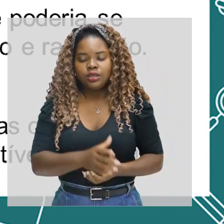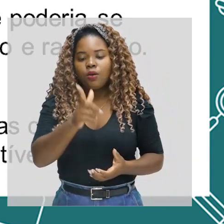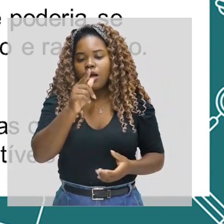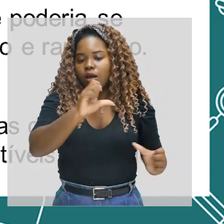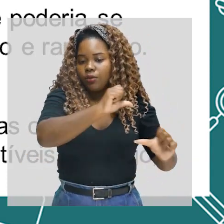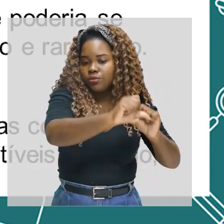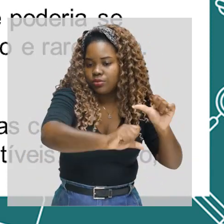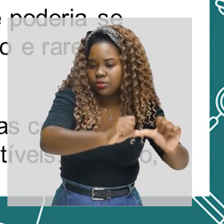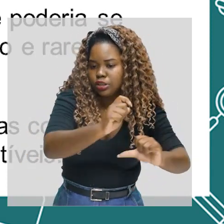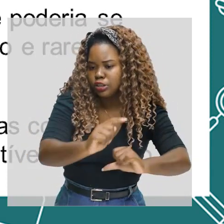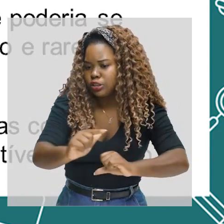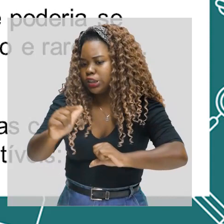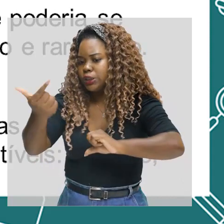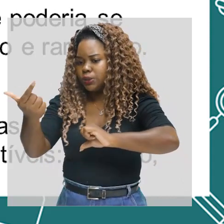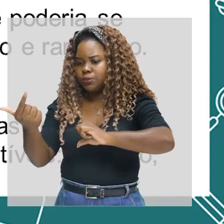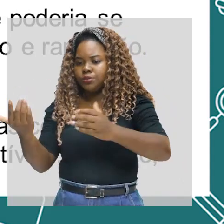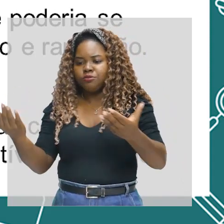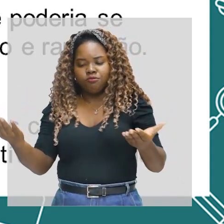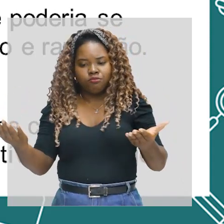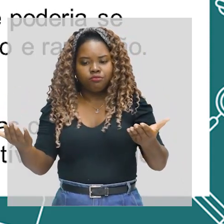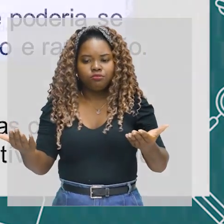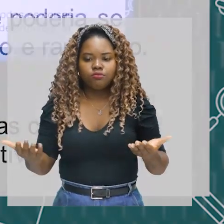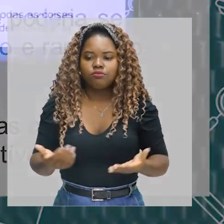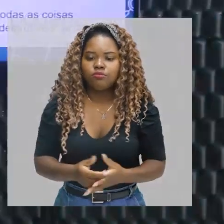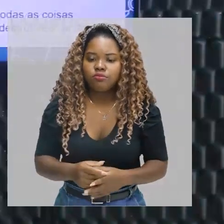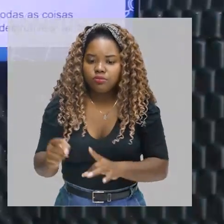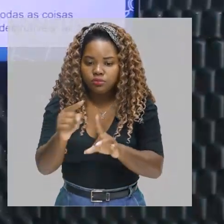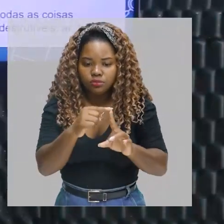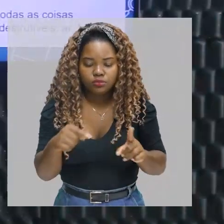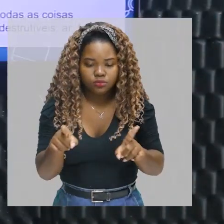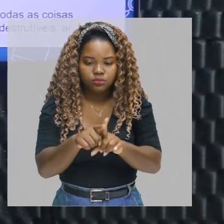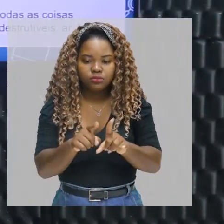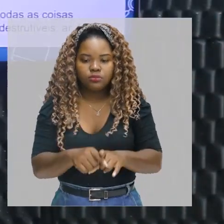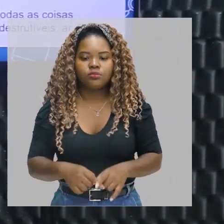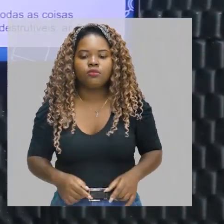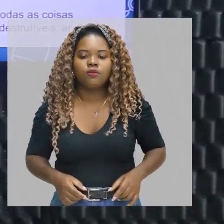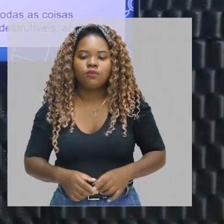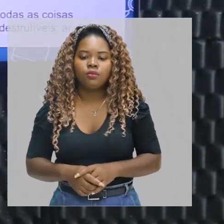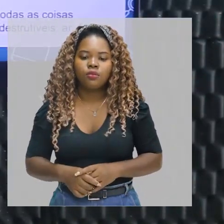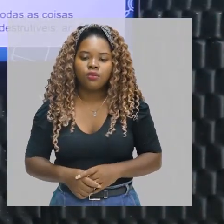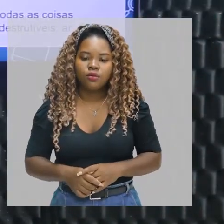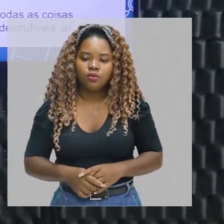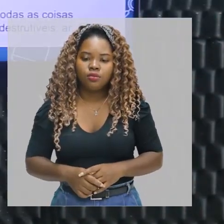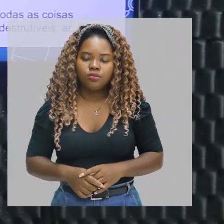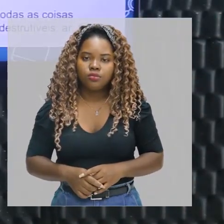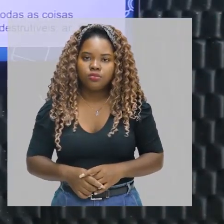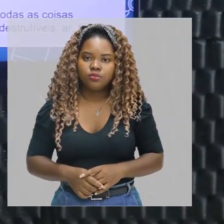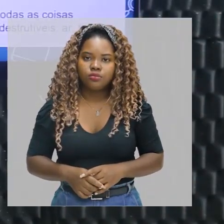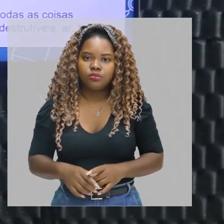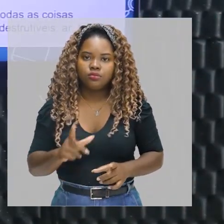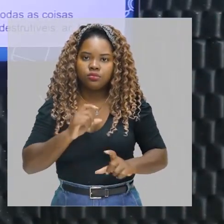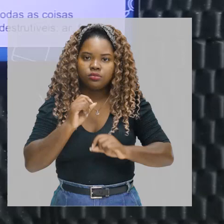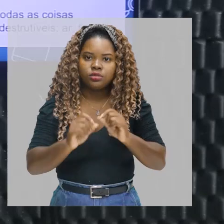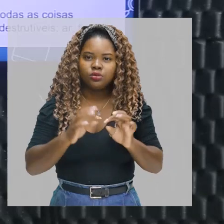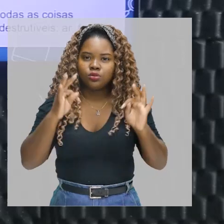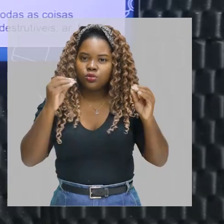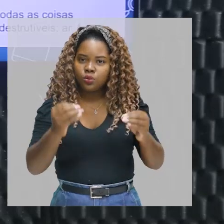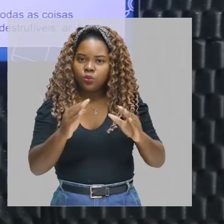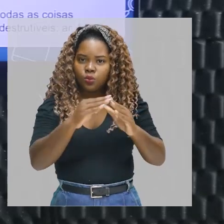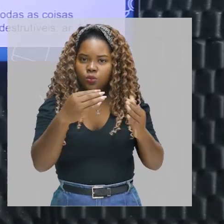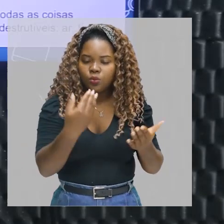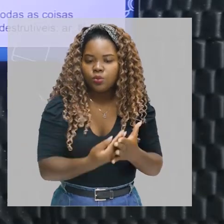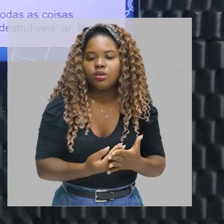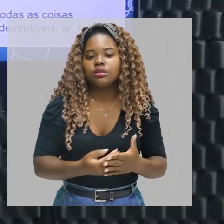transformava em outras, né, em outros elementos, tá ok? Então nós temos todas essas